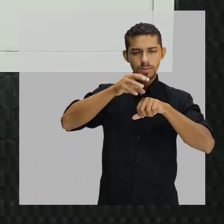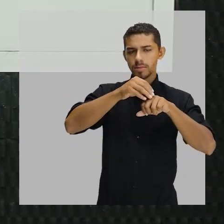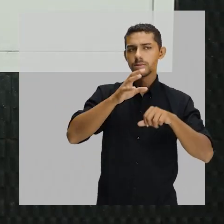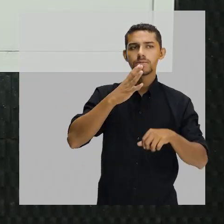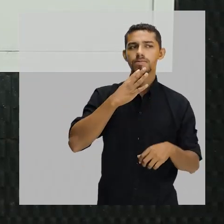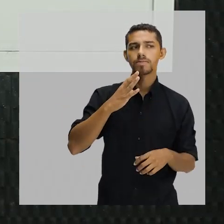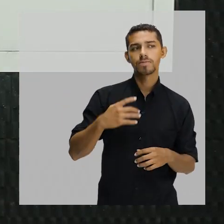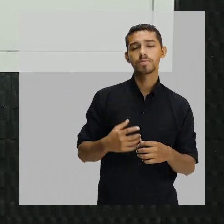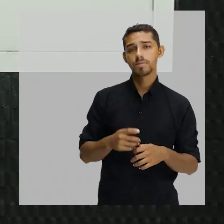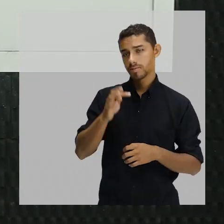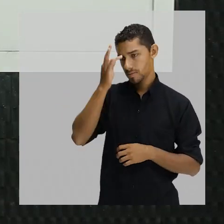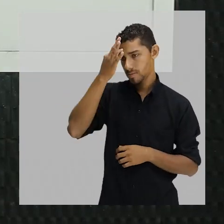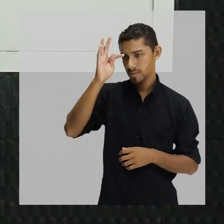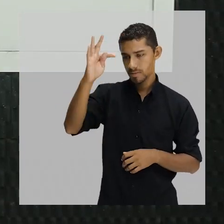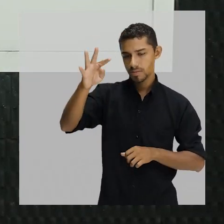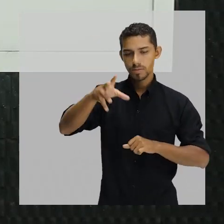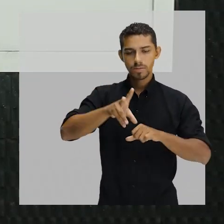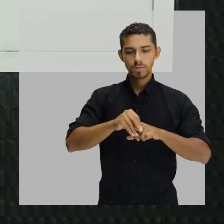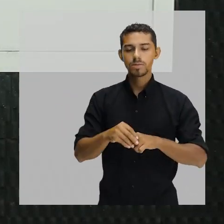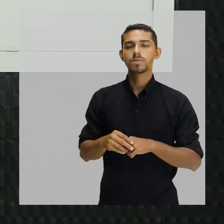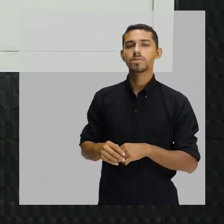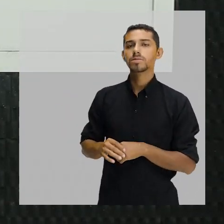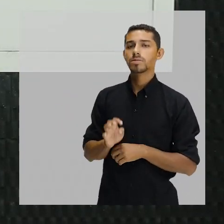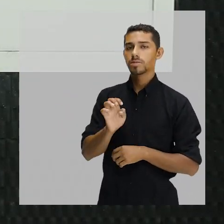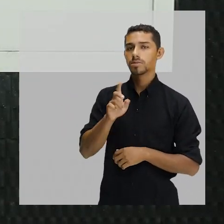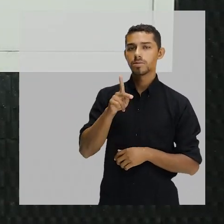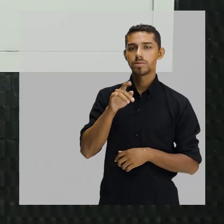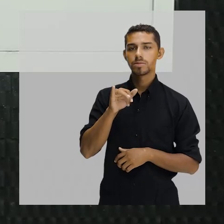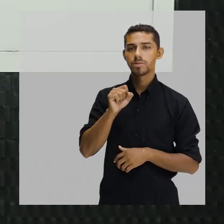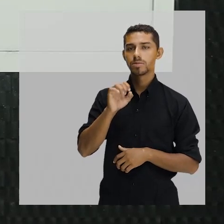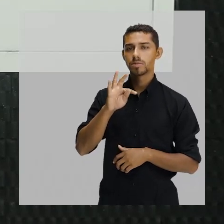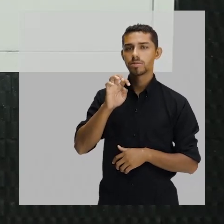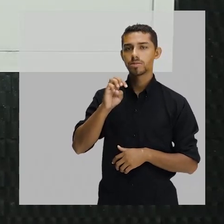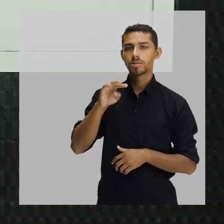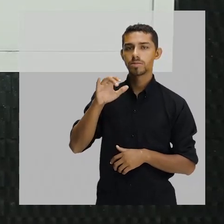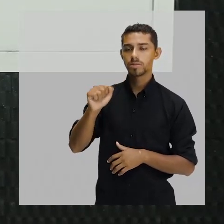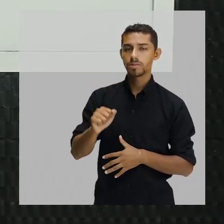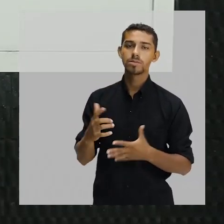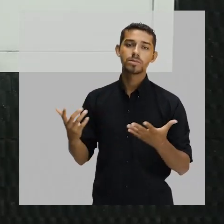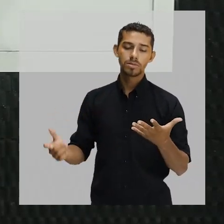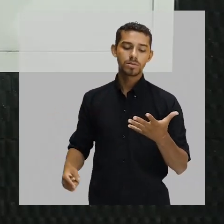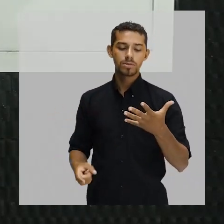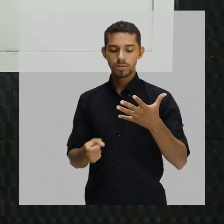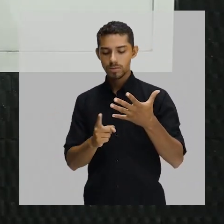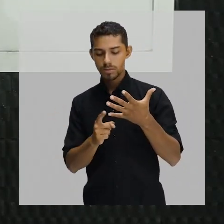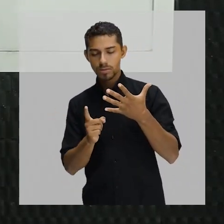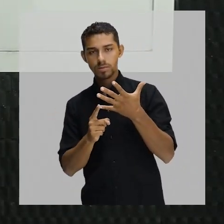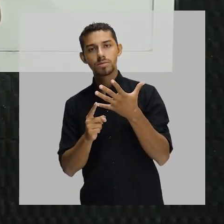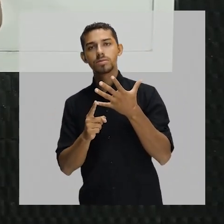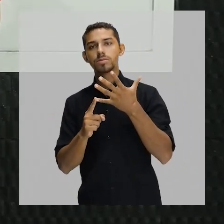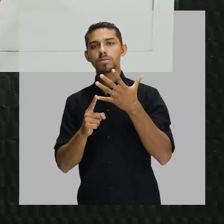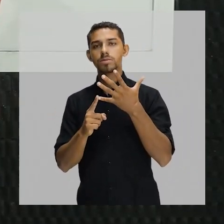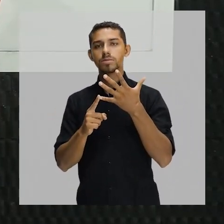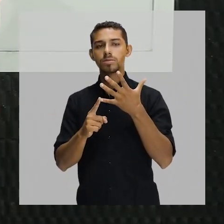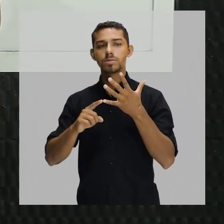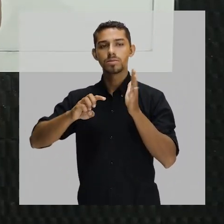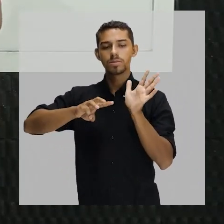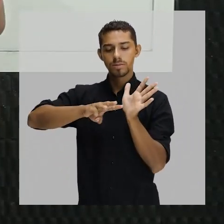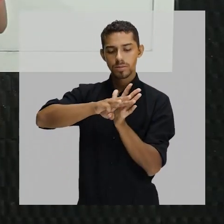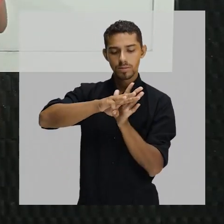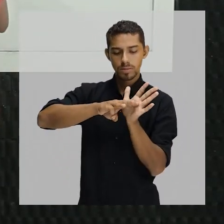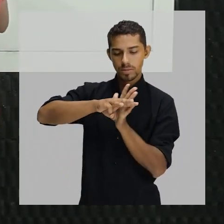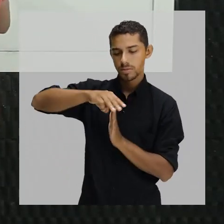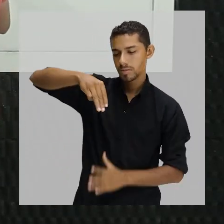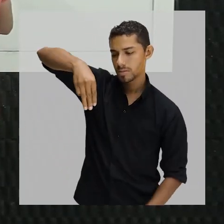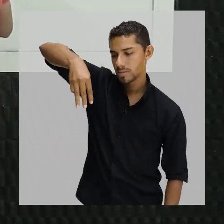à teoria do conhecimento e epistemologia, portanto, ok? E nós temos o método também, esse aqui é fundamental.